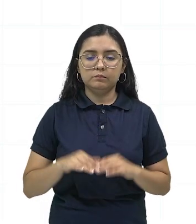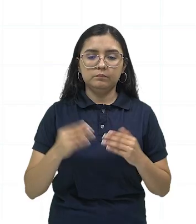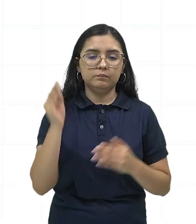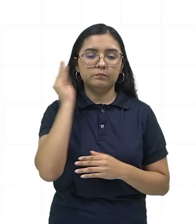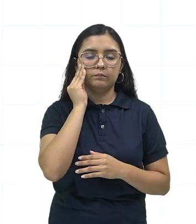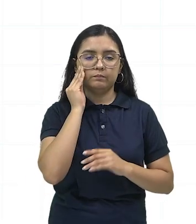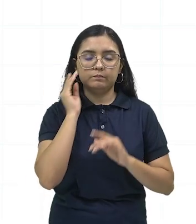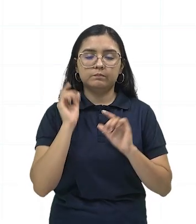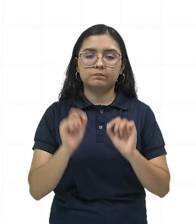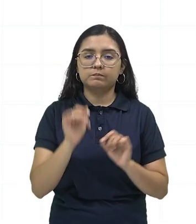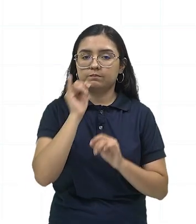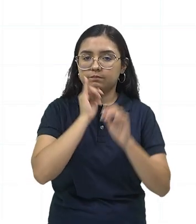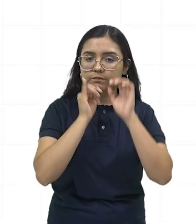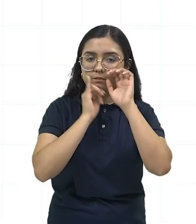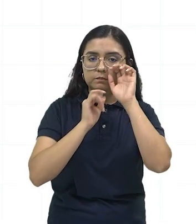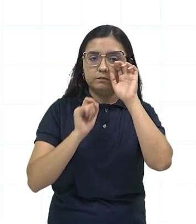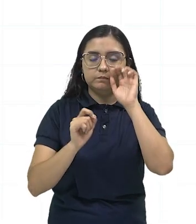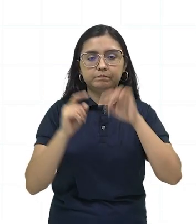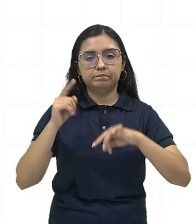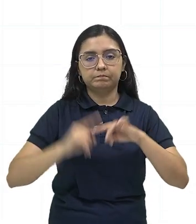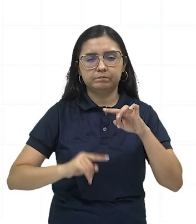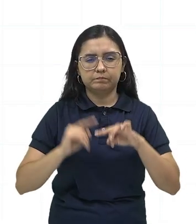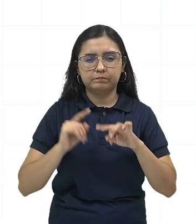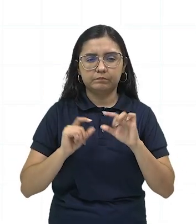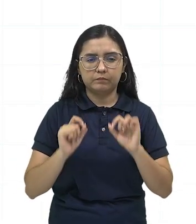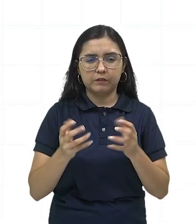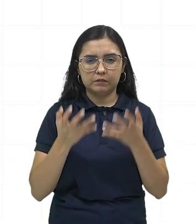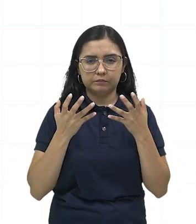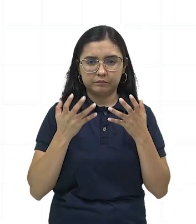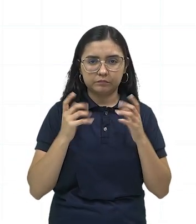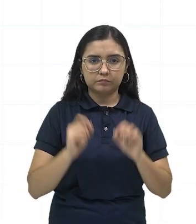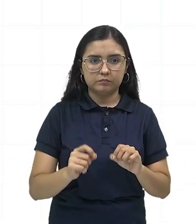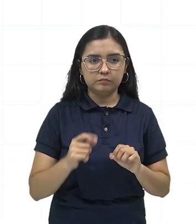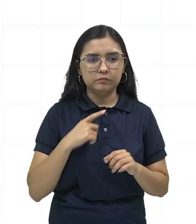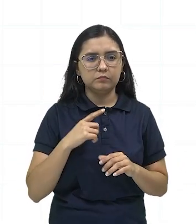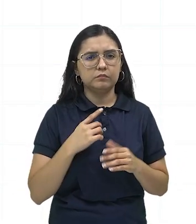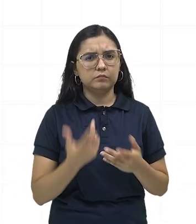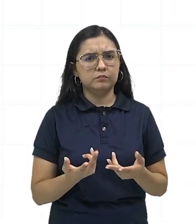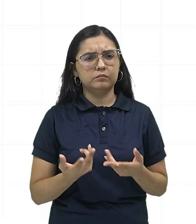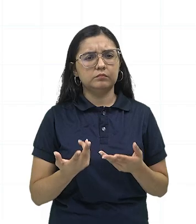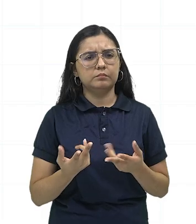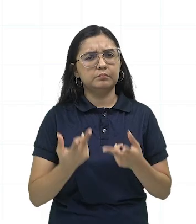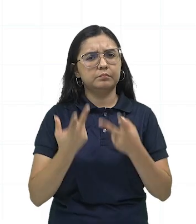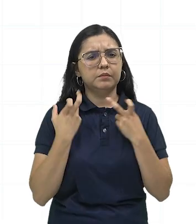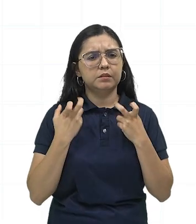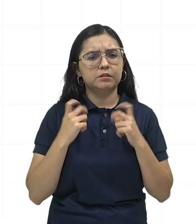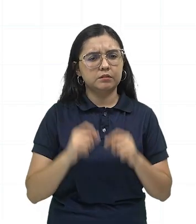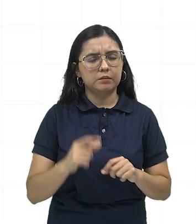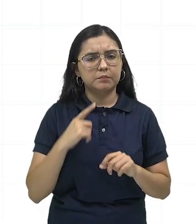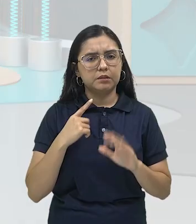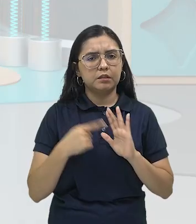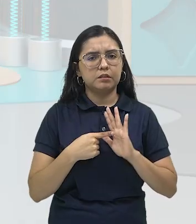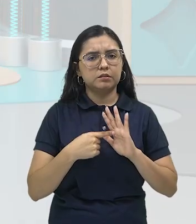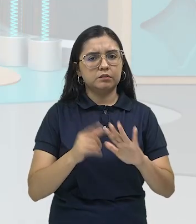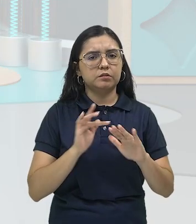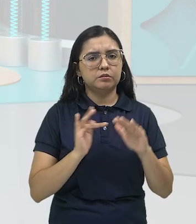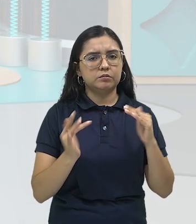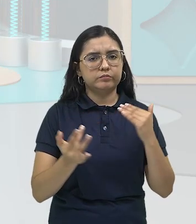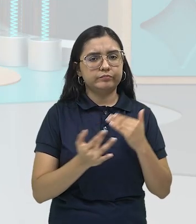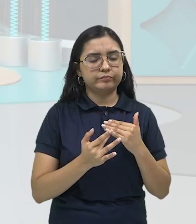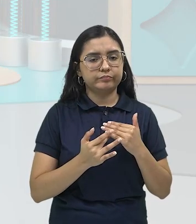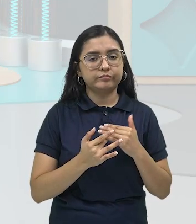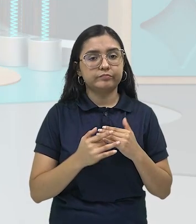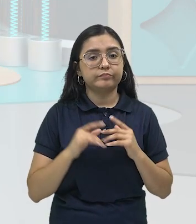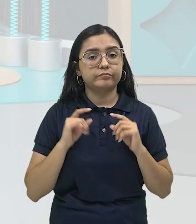exemplo, quando a gente fala algum produto que você quer e do nada você começa a ter muito impacto nas redes sociais por aquele produto. Então